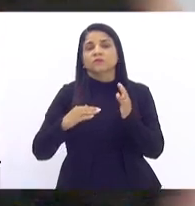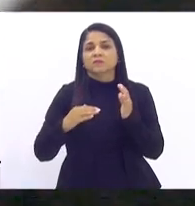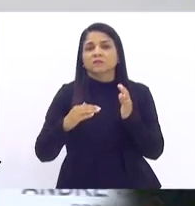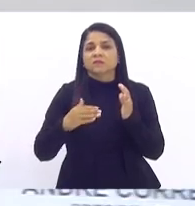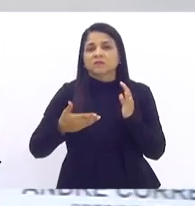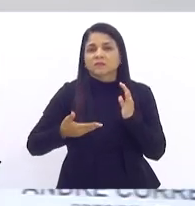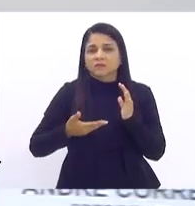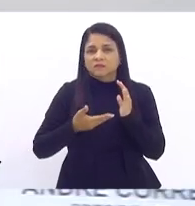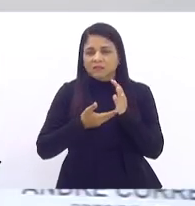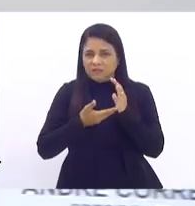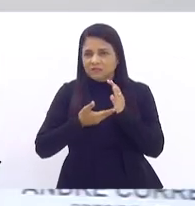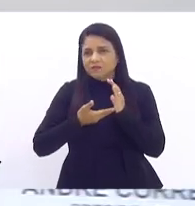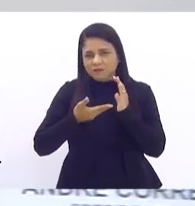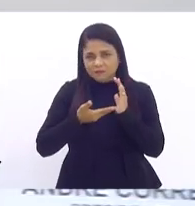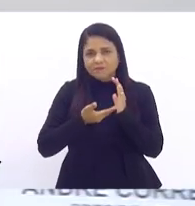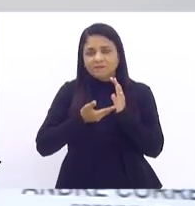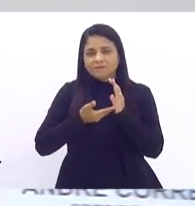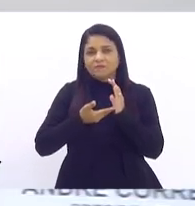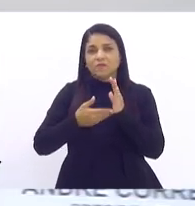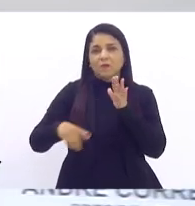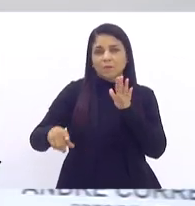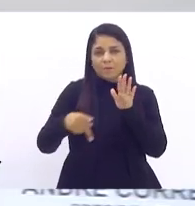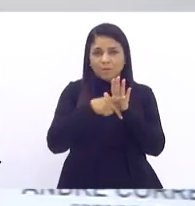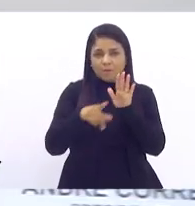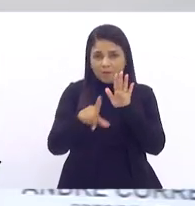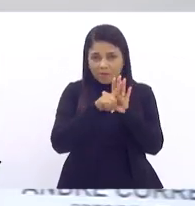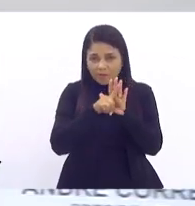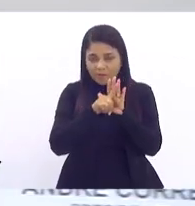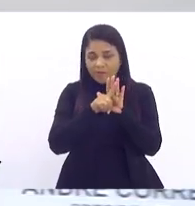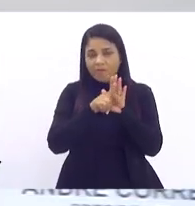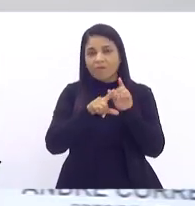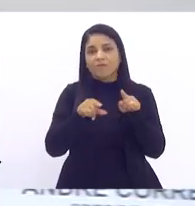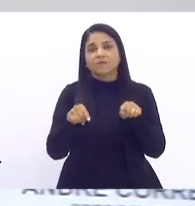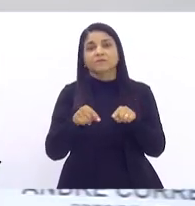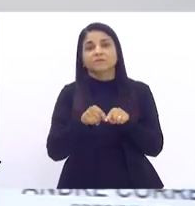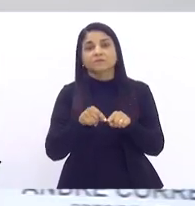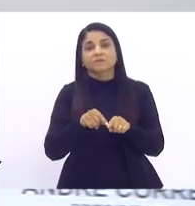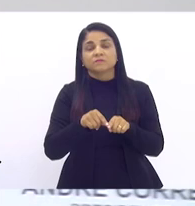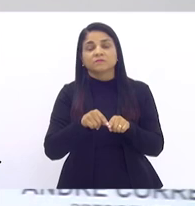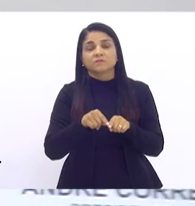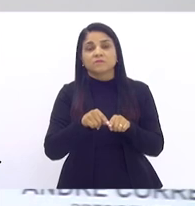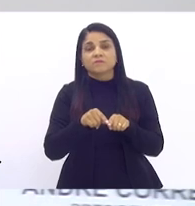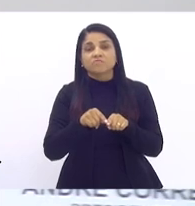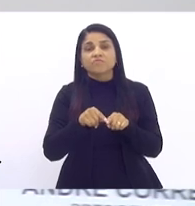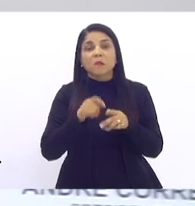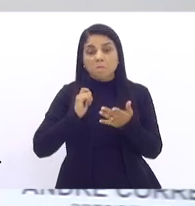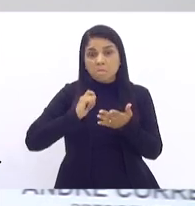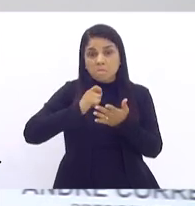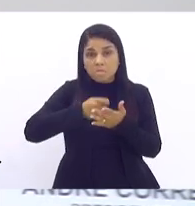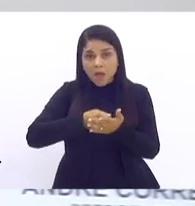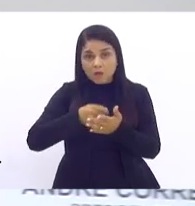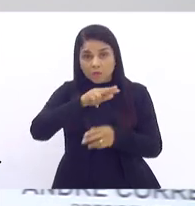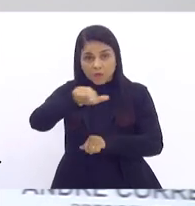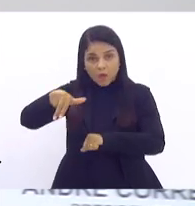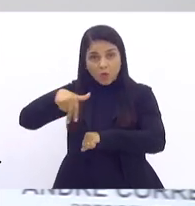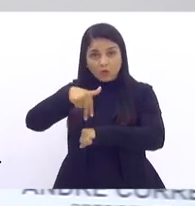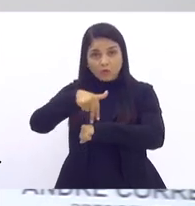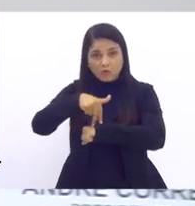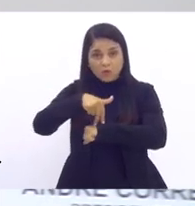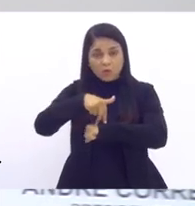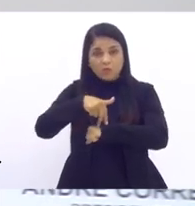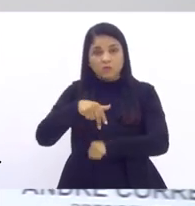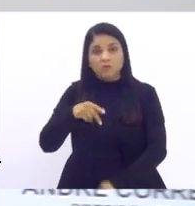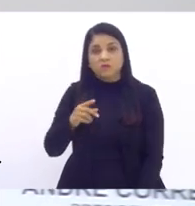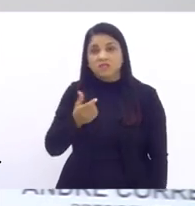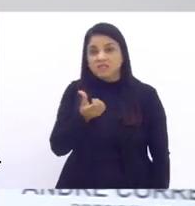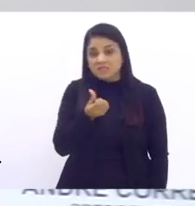um projeto de lei que os funcionários públicos dos Estados territórios terão deverão ser pago pela união aí é mais 60